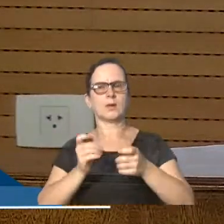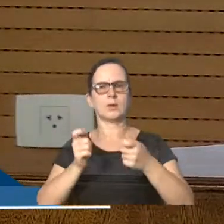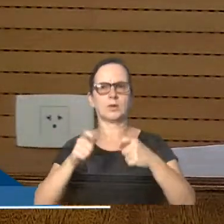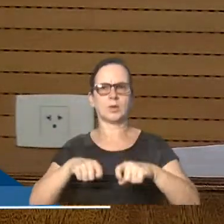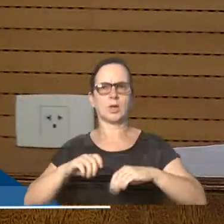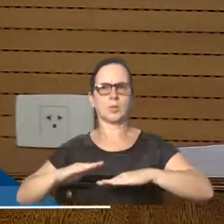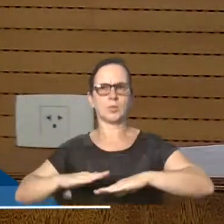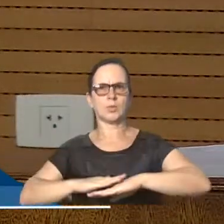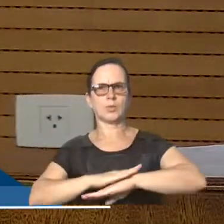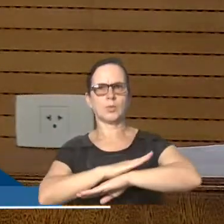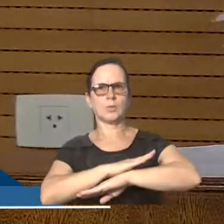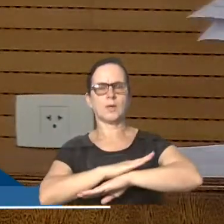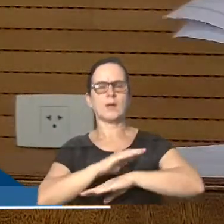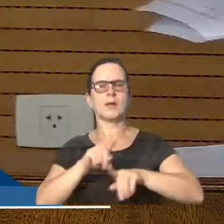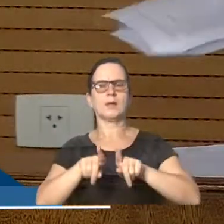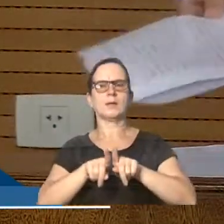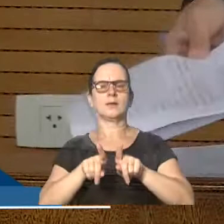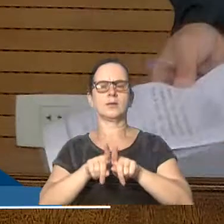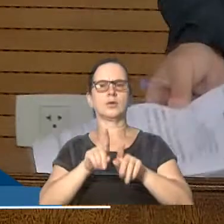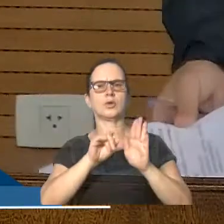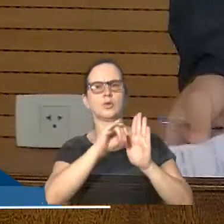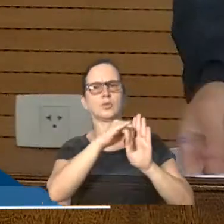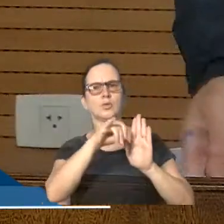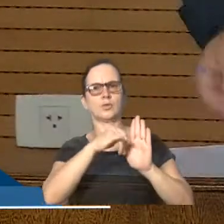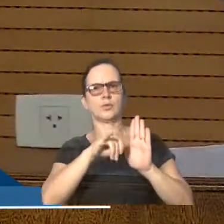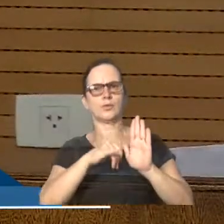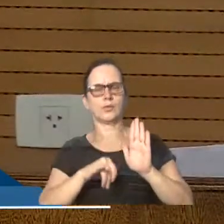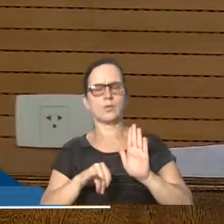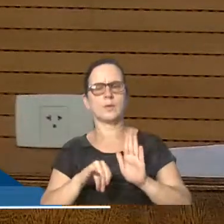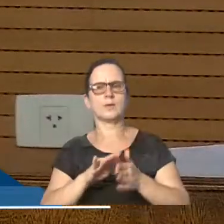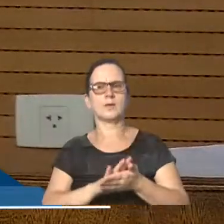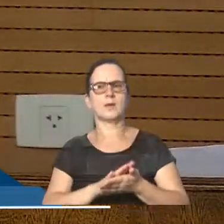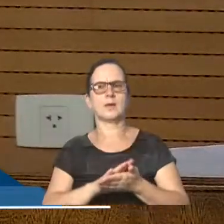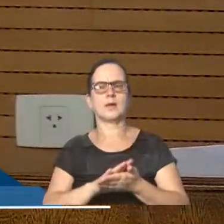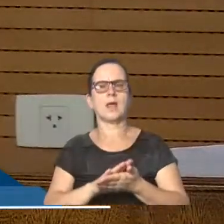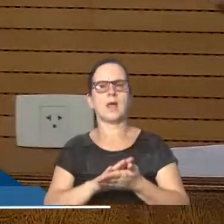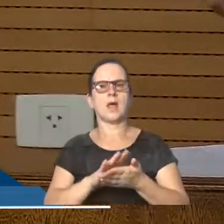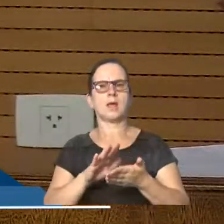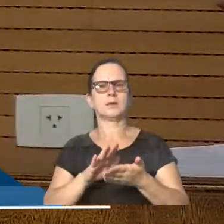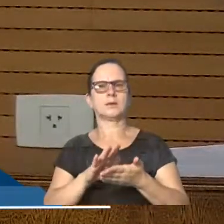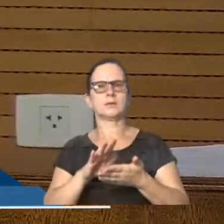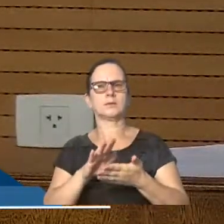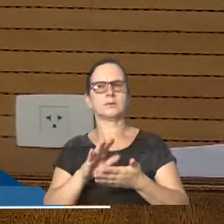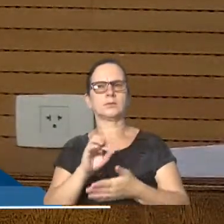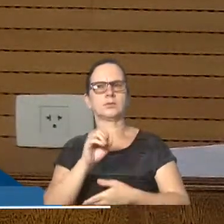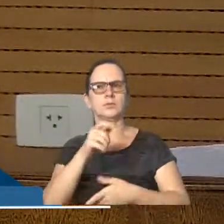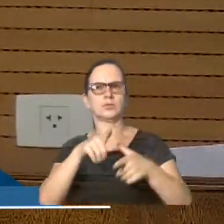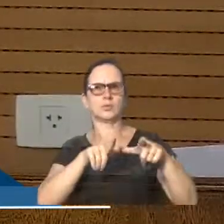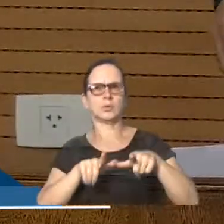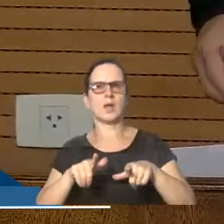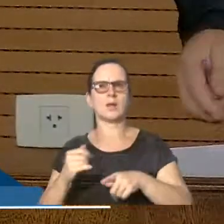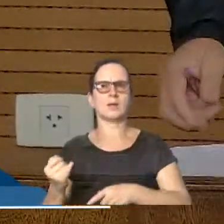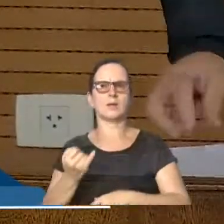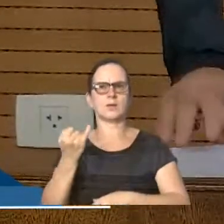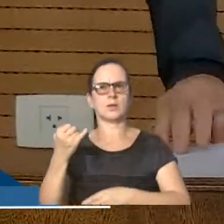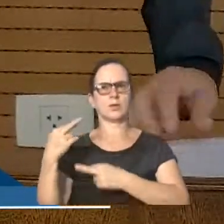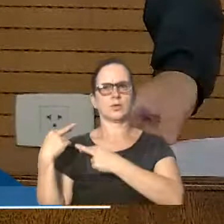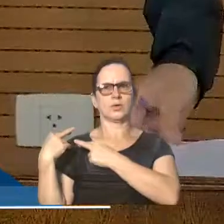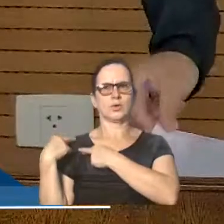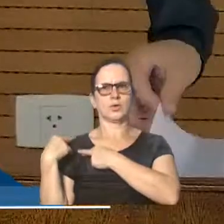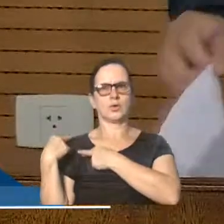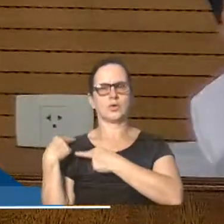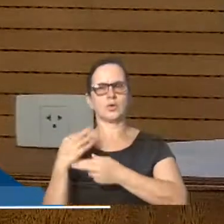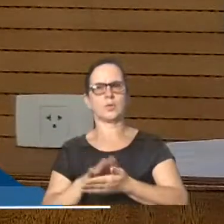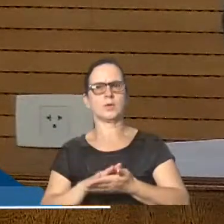pleno acesso. De posse das informações, que a SEMAS acione os órgãos competentes do Executivo para que